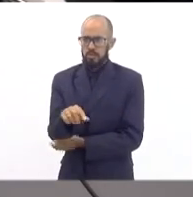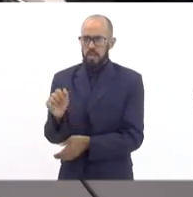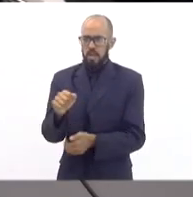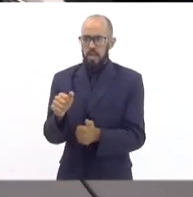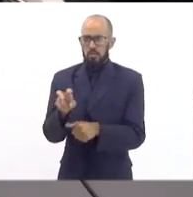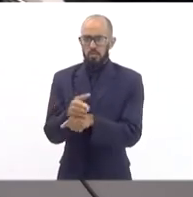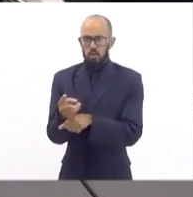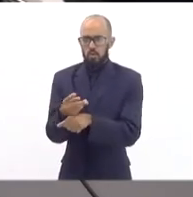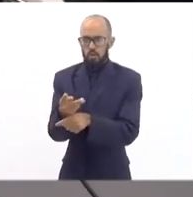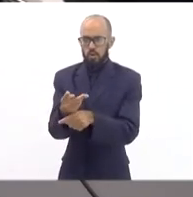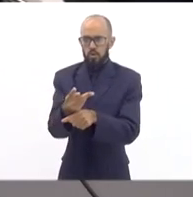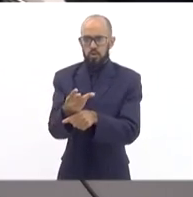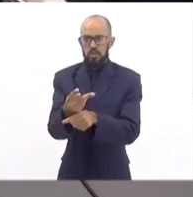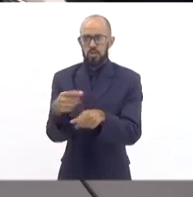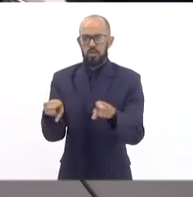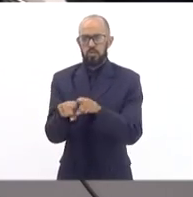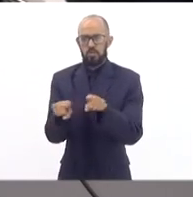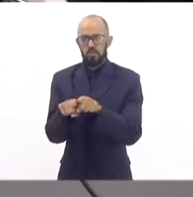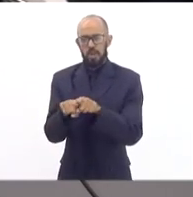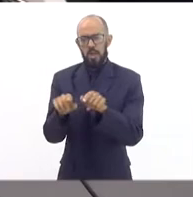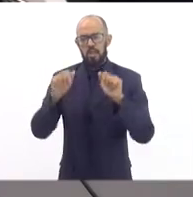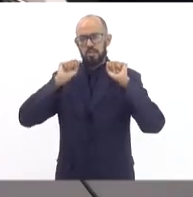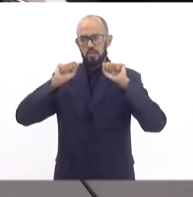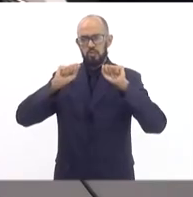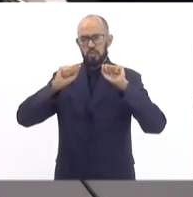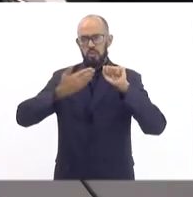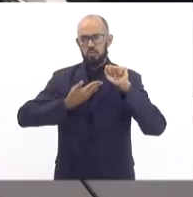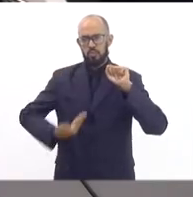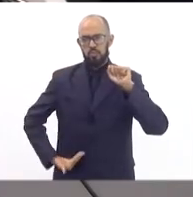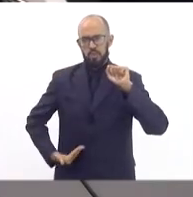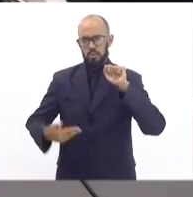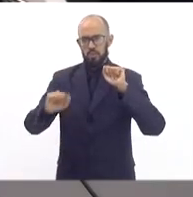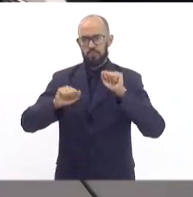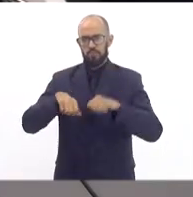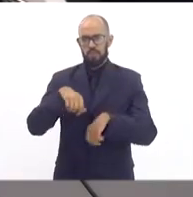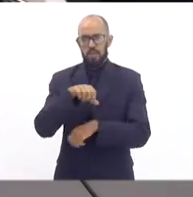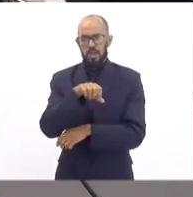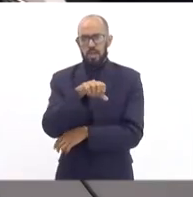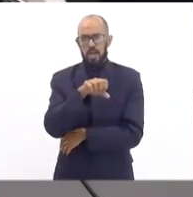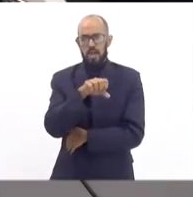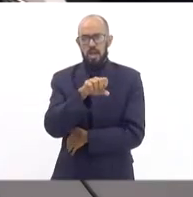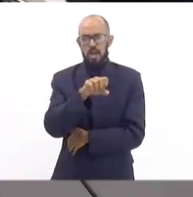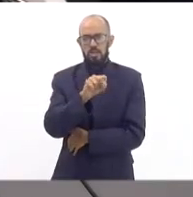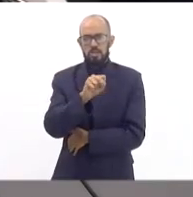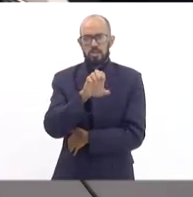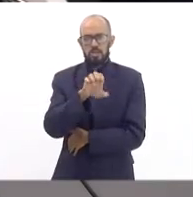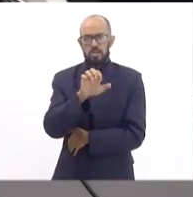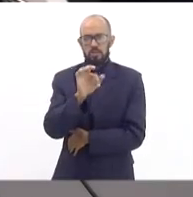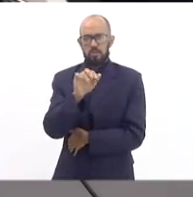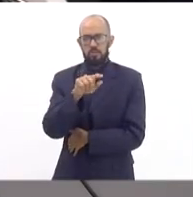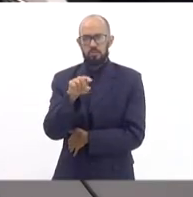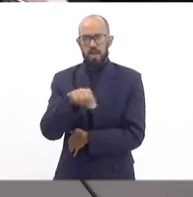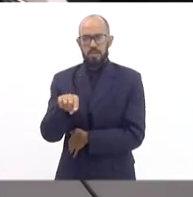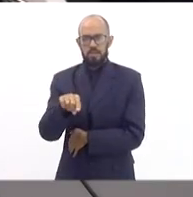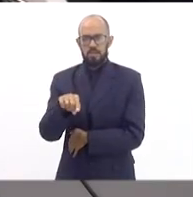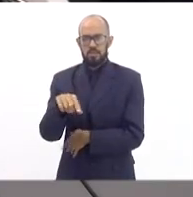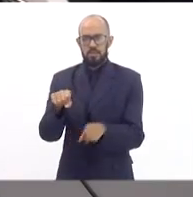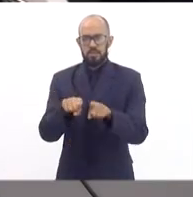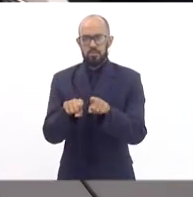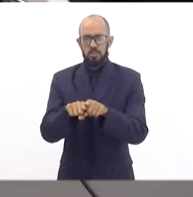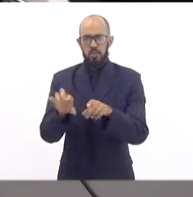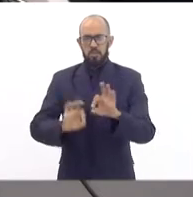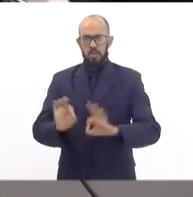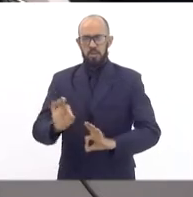do governador neste ano. Tá? A Secretaria de Fazenda, tanto a Fazenda quanto o Planejamento, eles estão entrando agora,